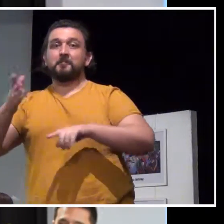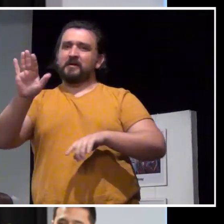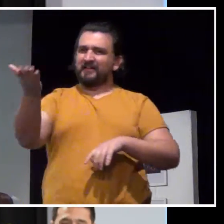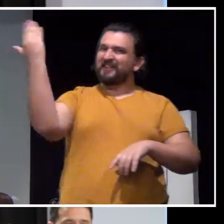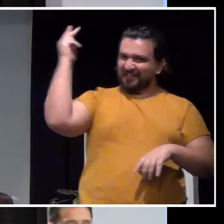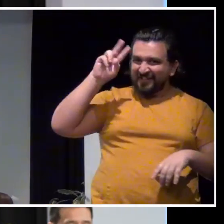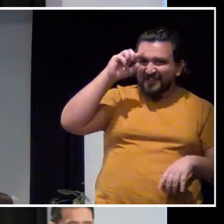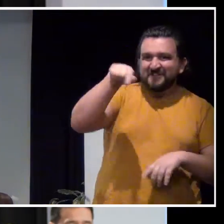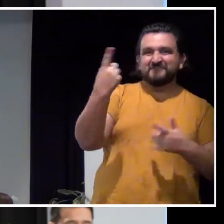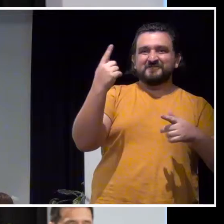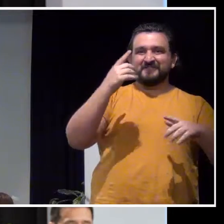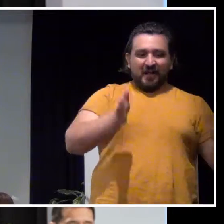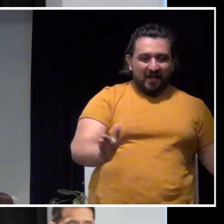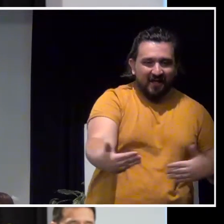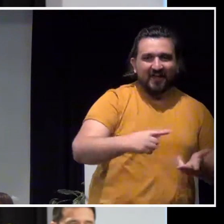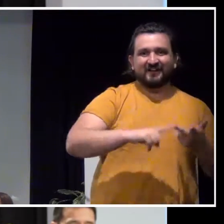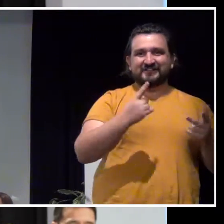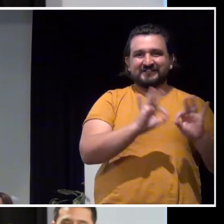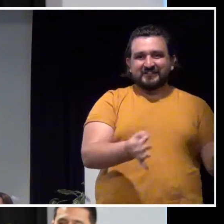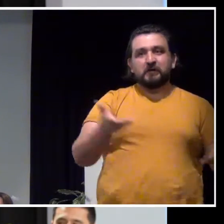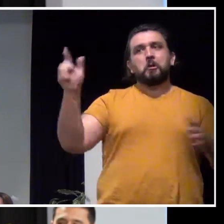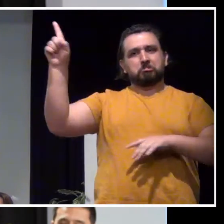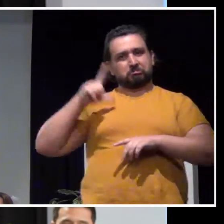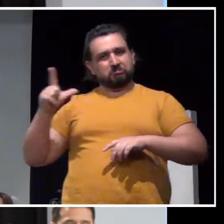iluminação adequada, já com croma,